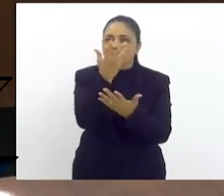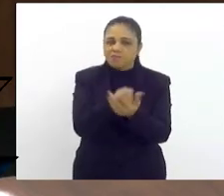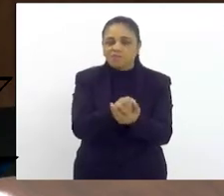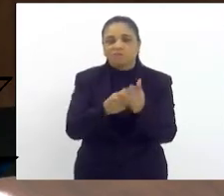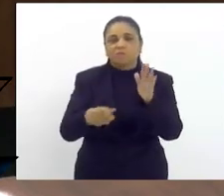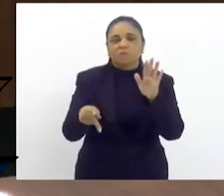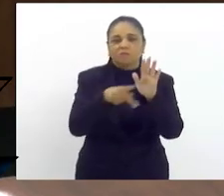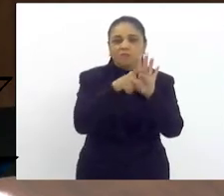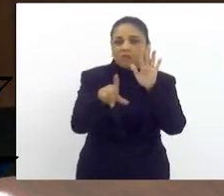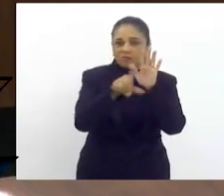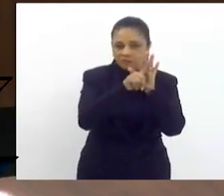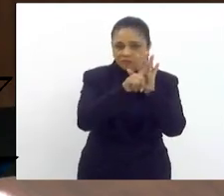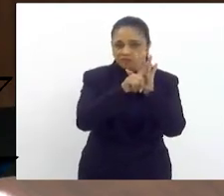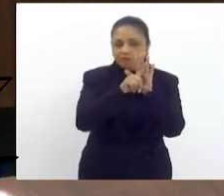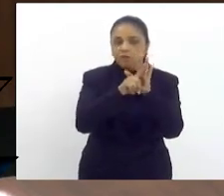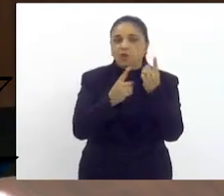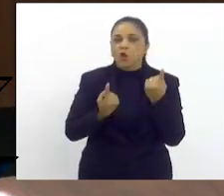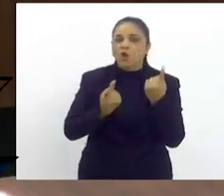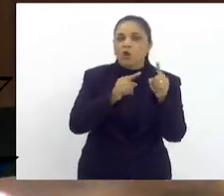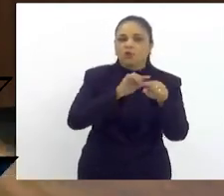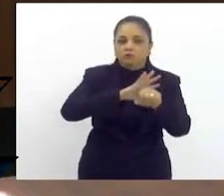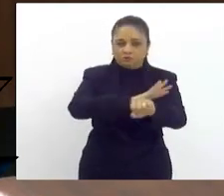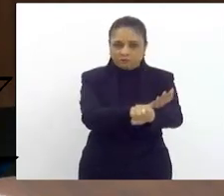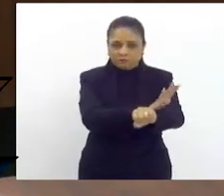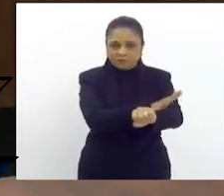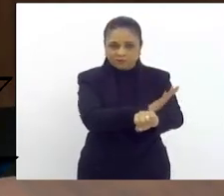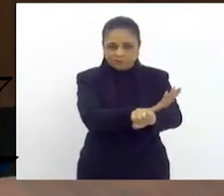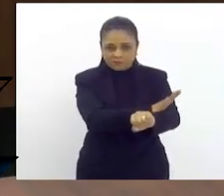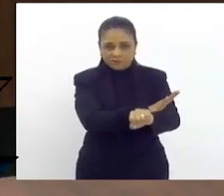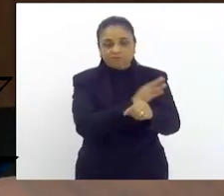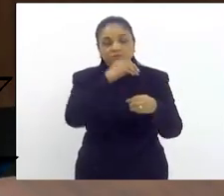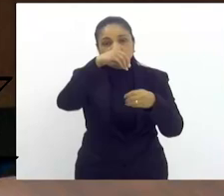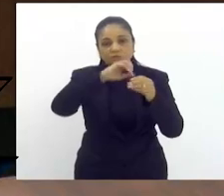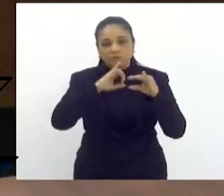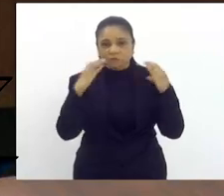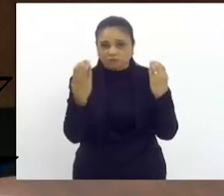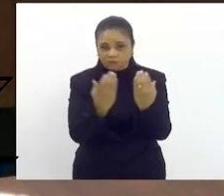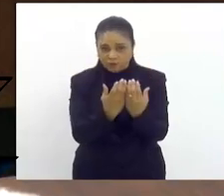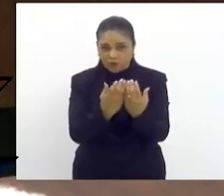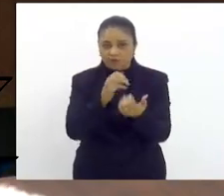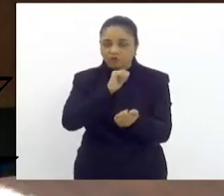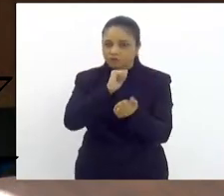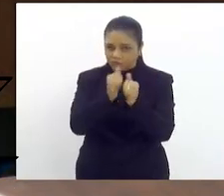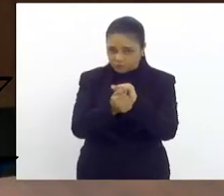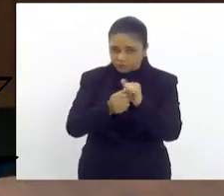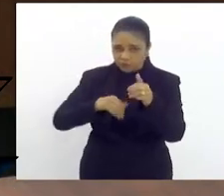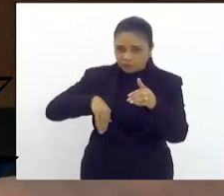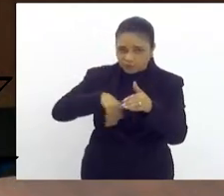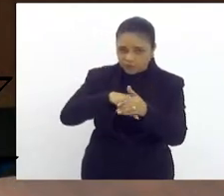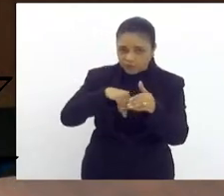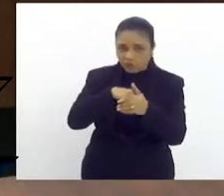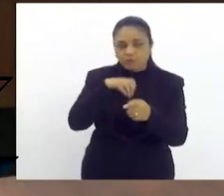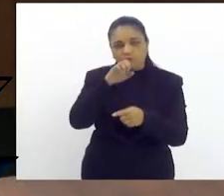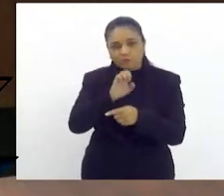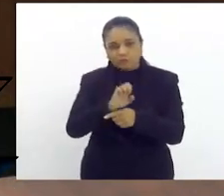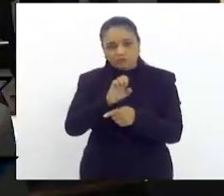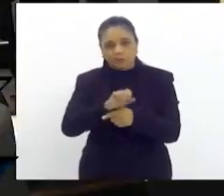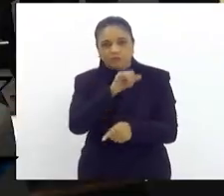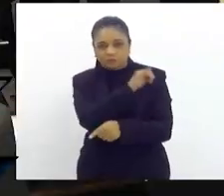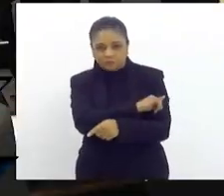projeto de lei para combater o racismo dentro dos estádios de futebol no estado do Rio de